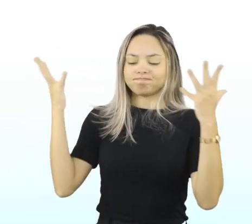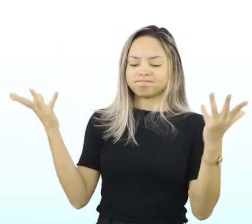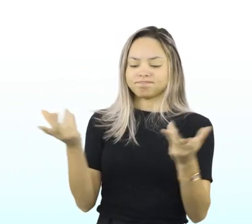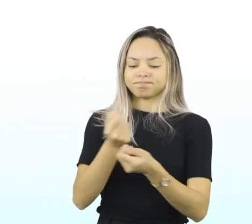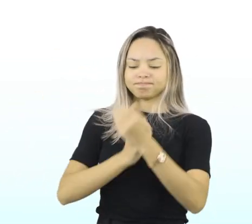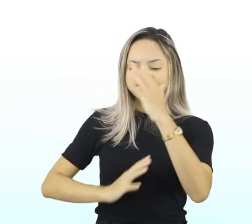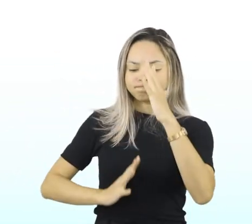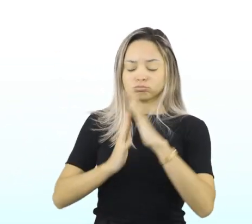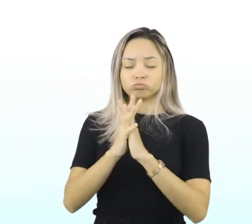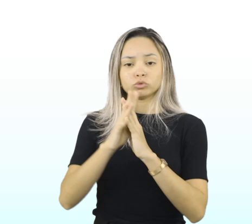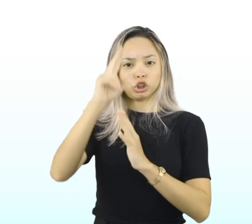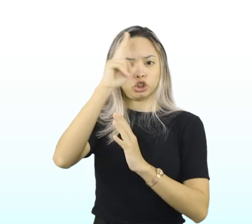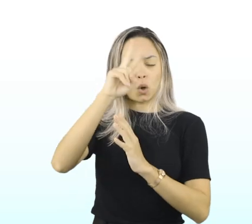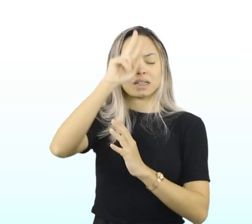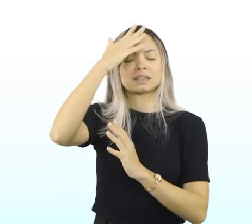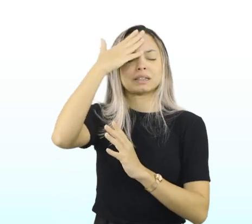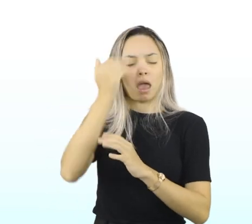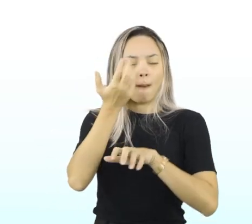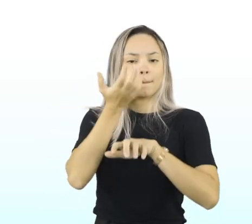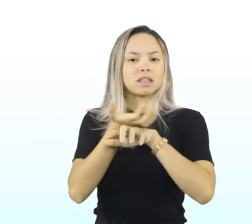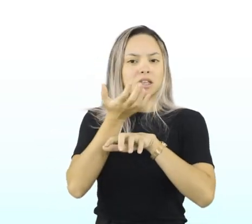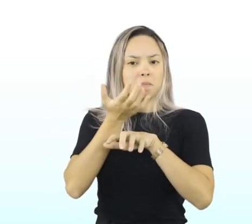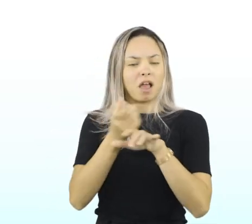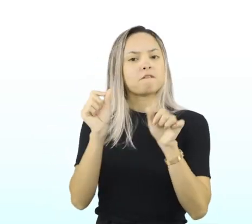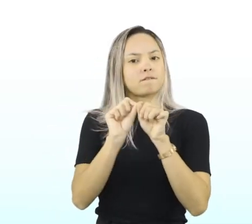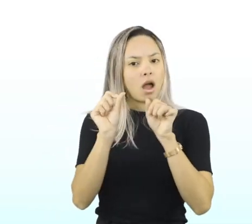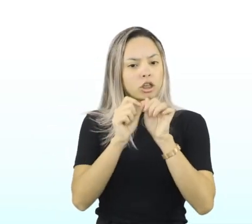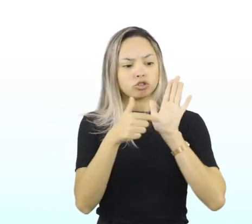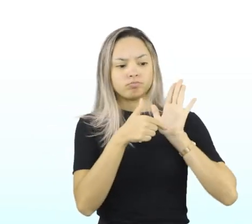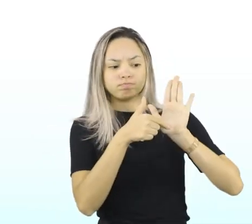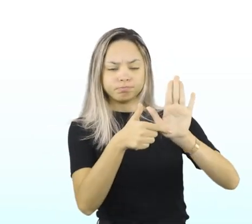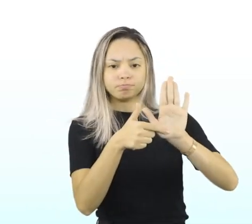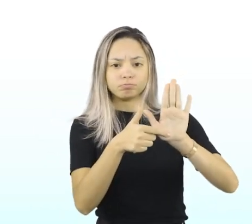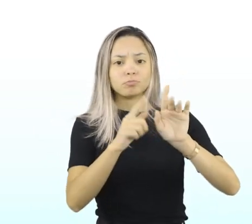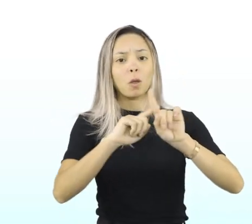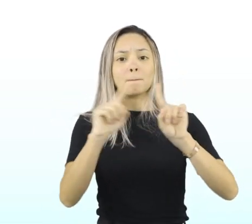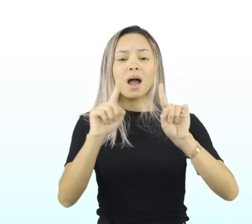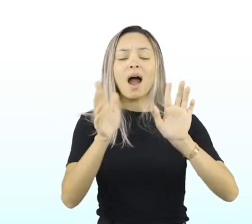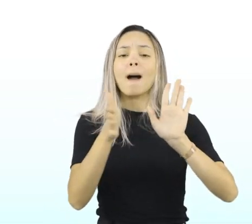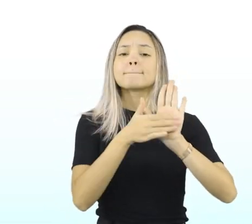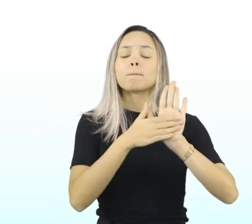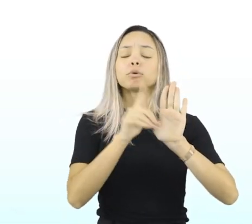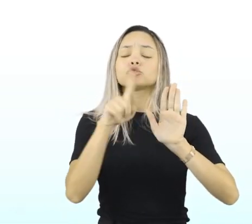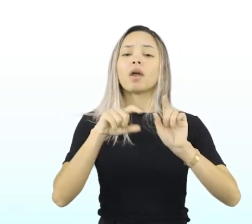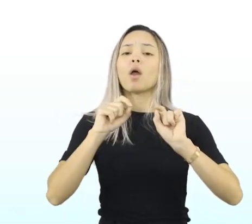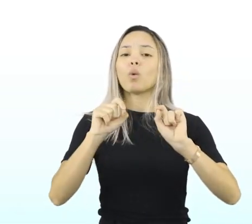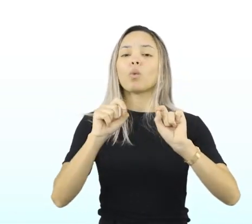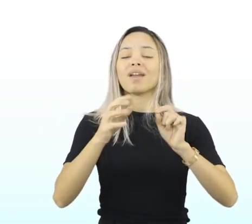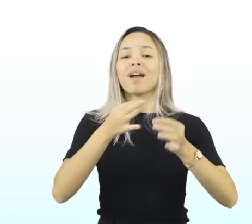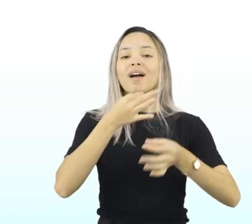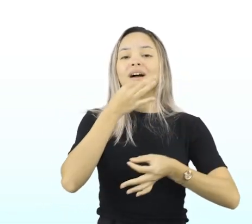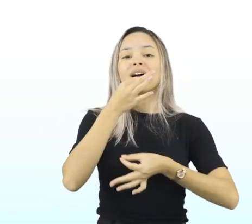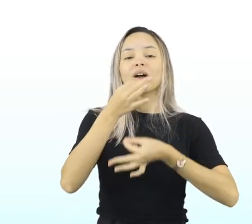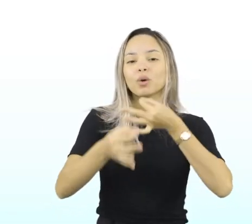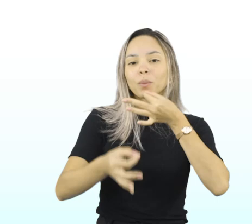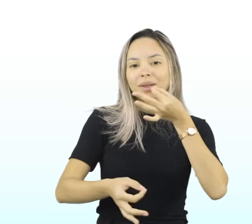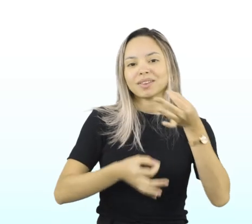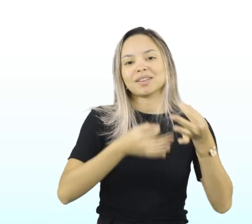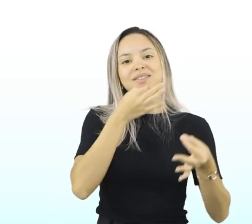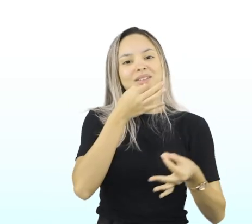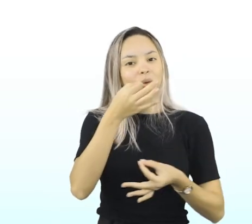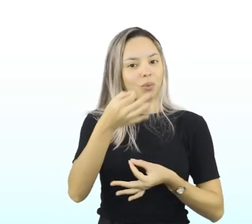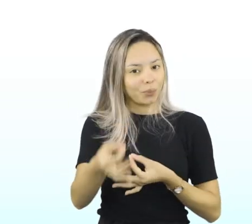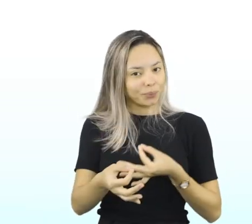e começa a escrever, né, de forma expositiva, faz um bom texto, expositivo, mas ele foge da proposta, ele vai perder ponto na competência